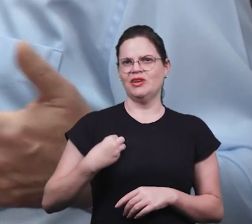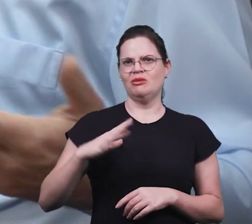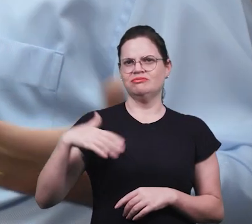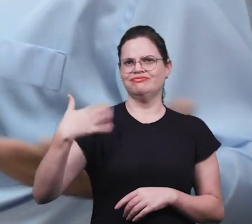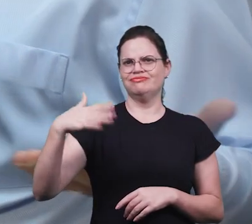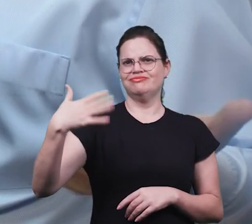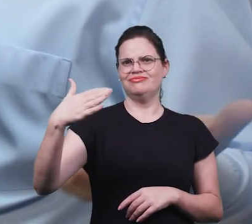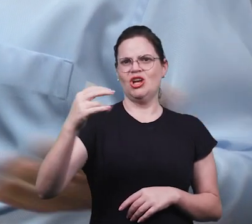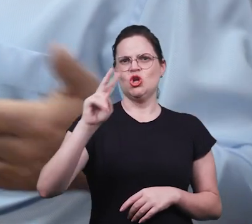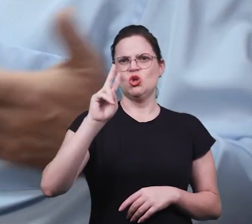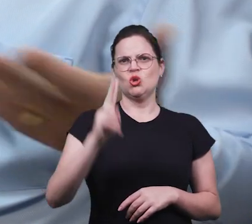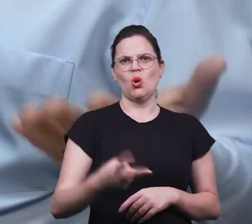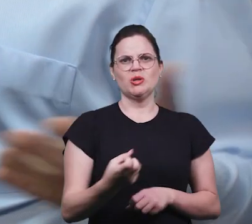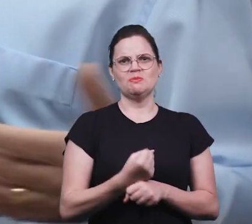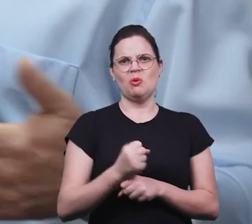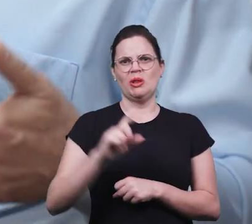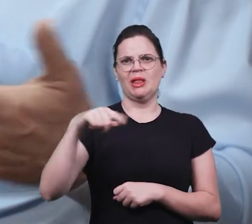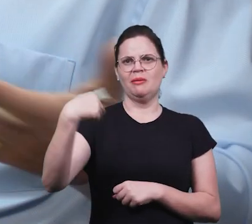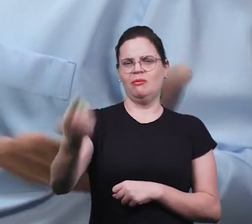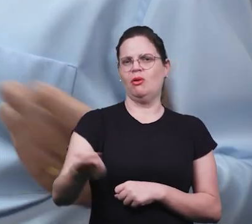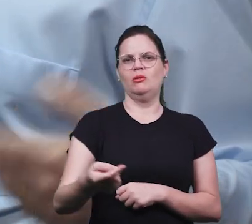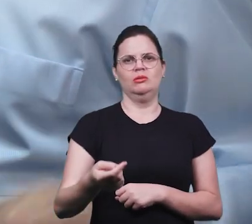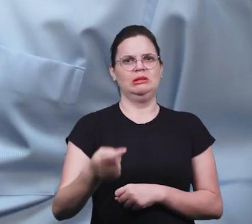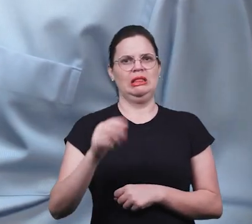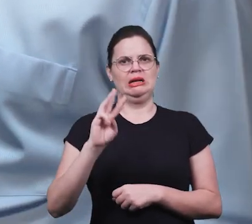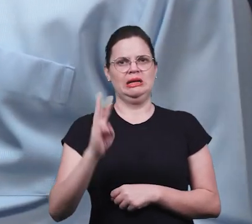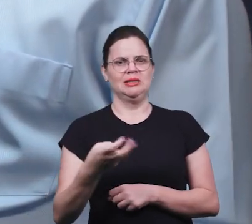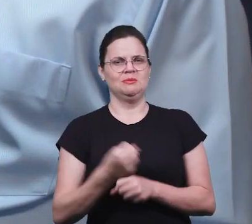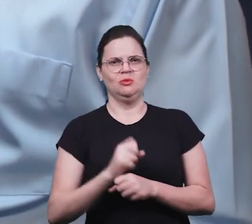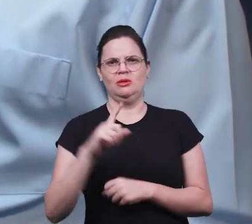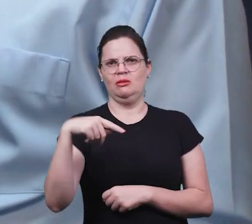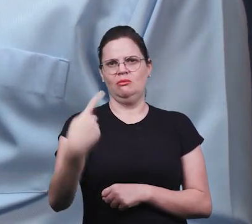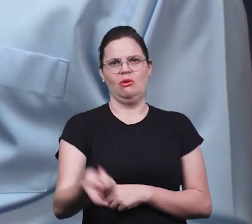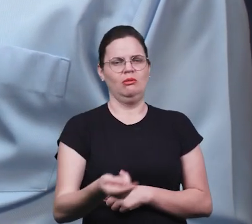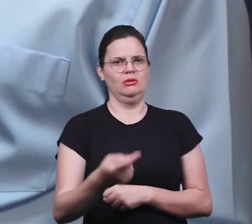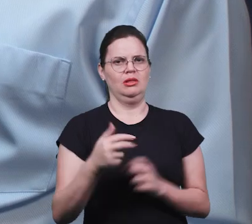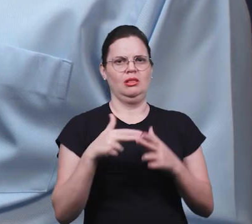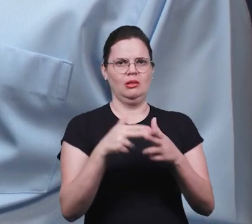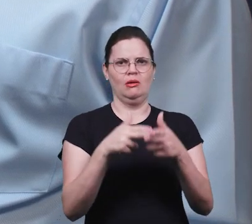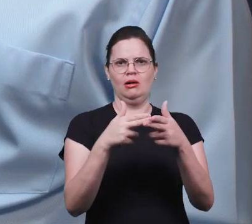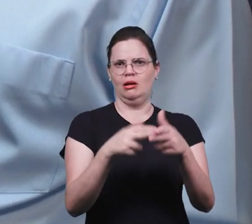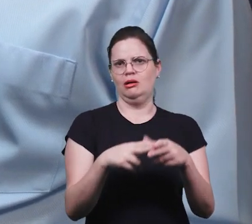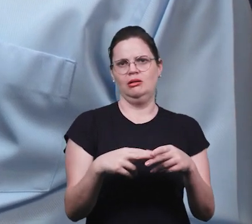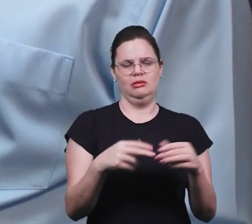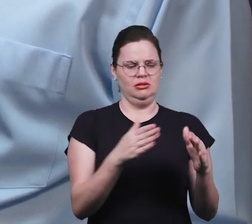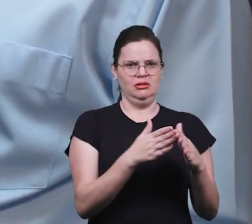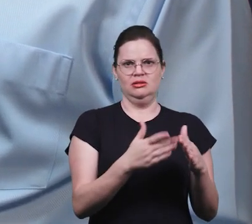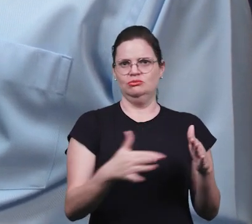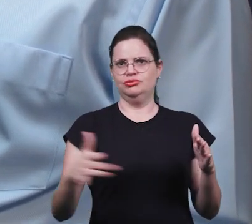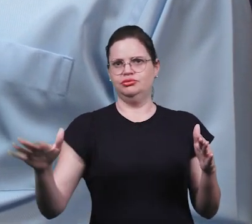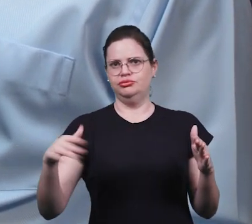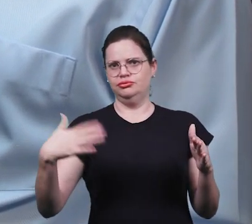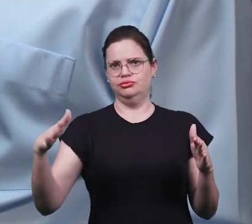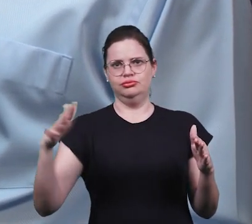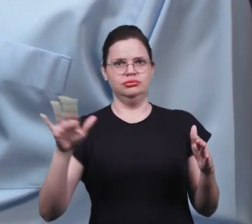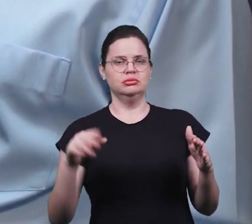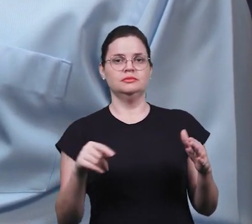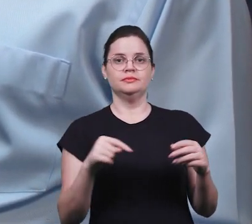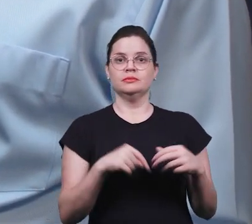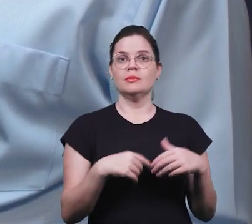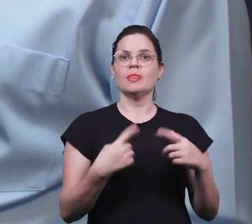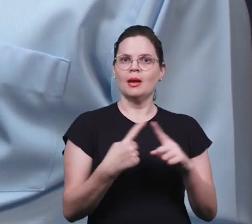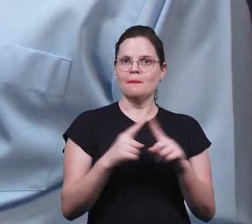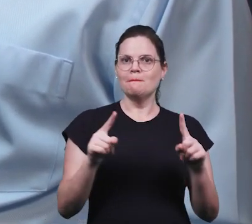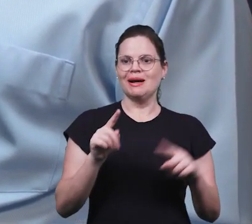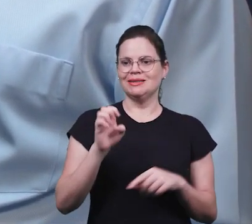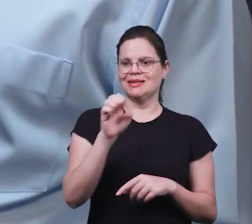de 2.000 anos, podemos dizer, 3.000 anos depois de Noé. E Noé está